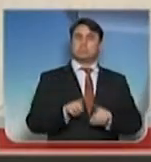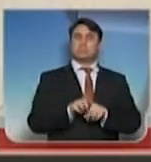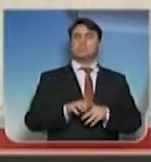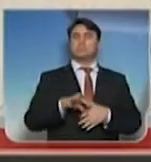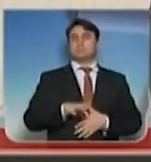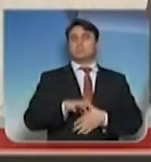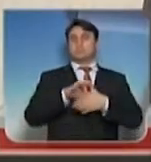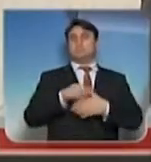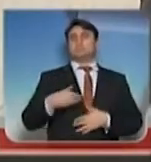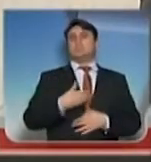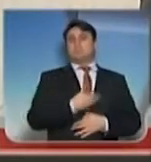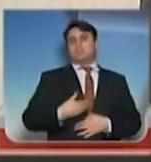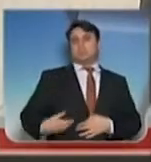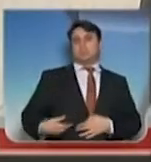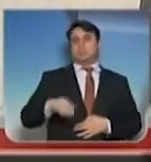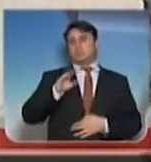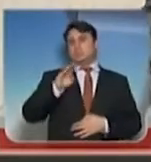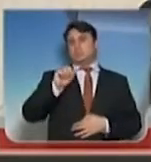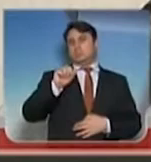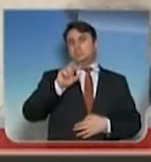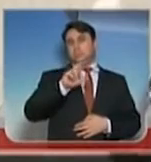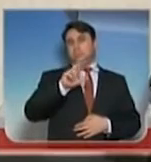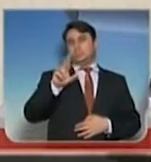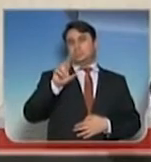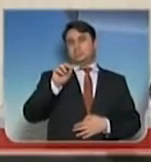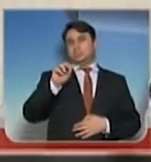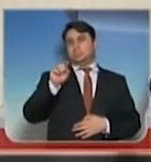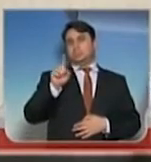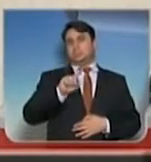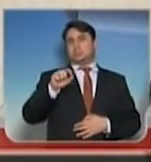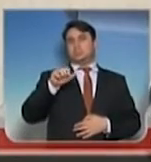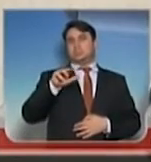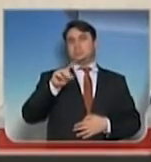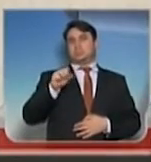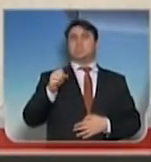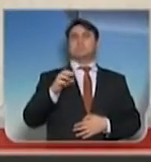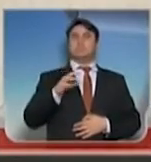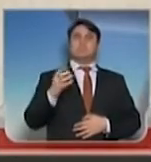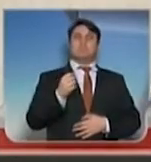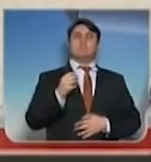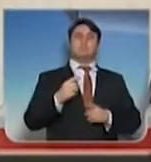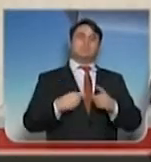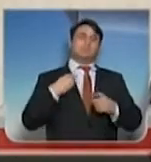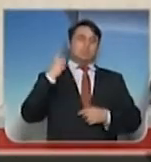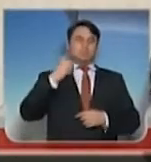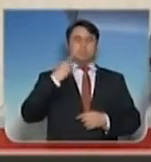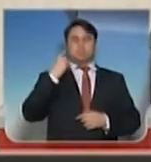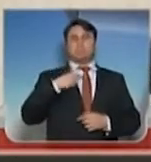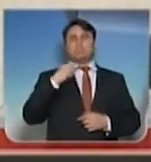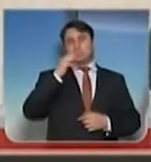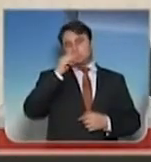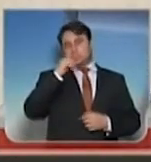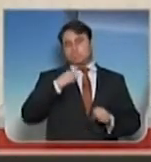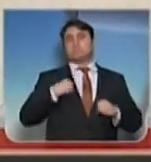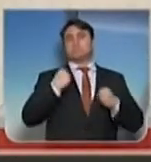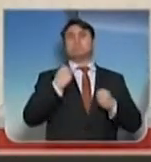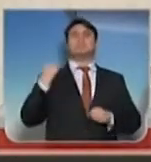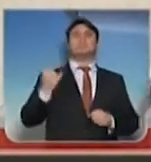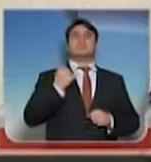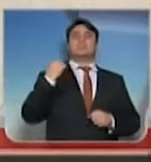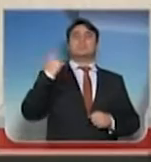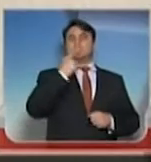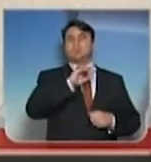líder do governo Barros Munhoz que tantos interior todos os deputados aqui tiveram uma participação fundamental para que nós